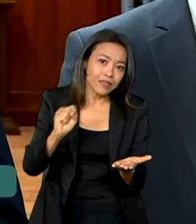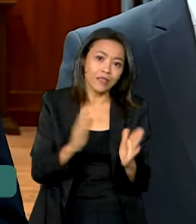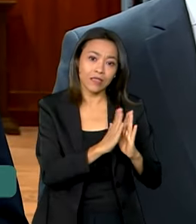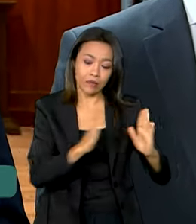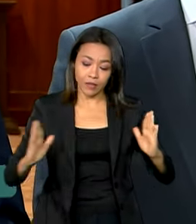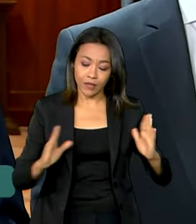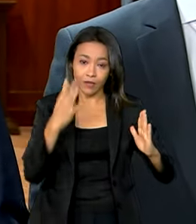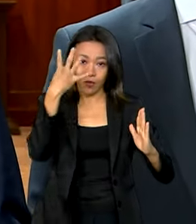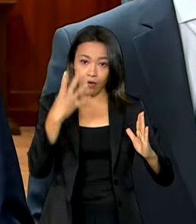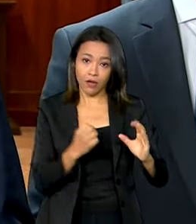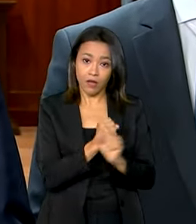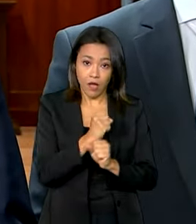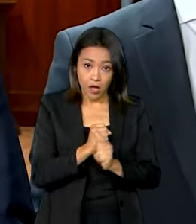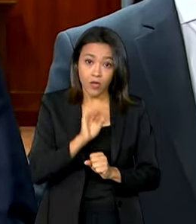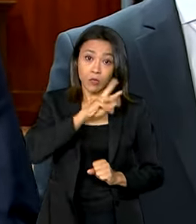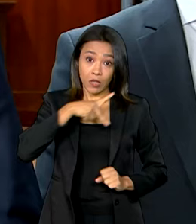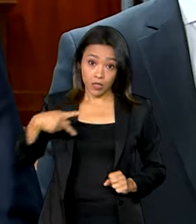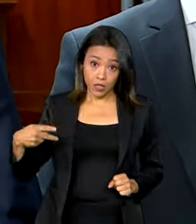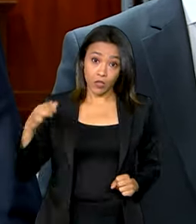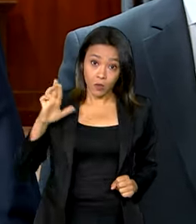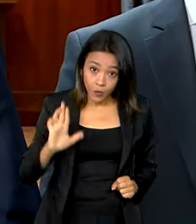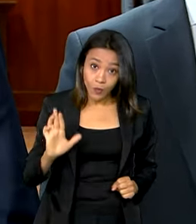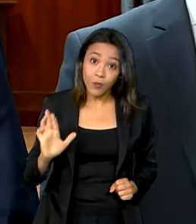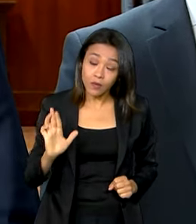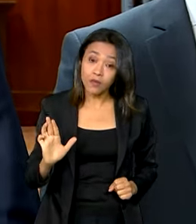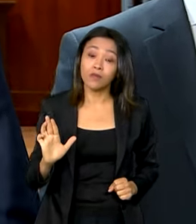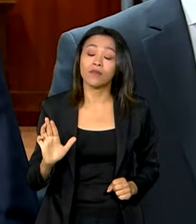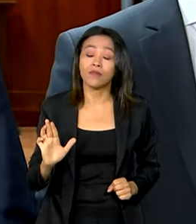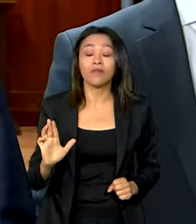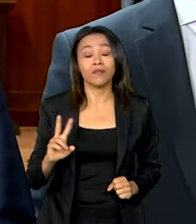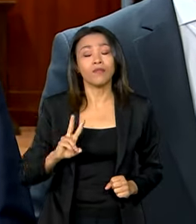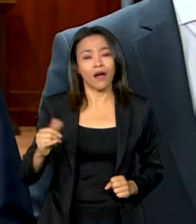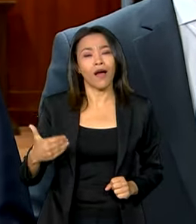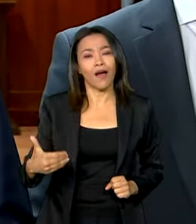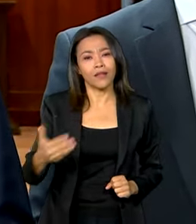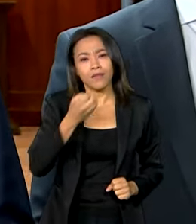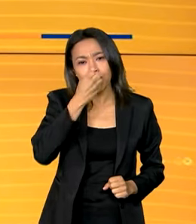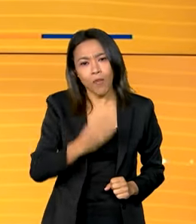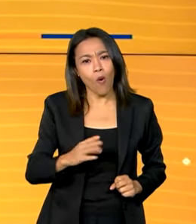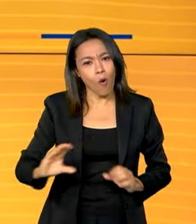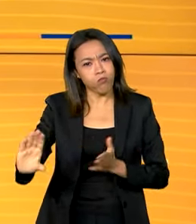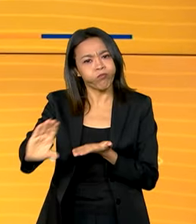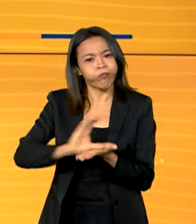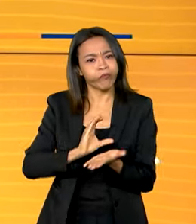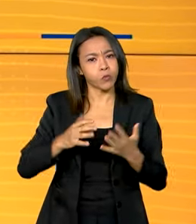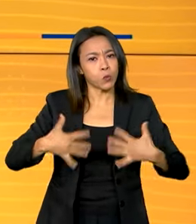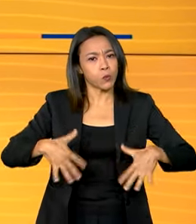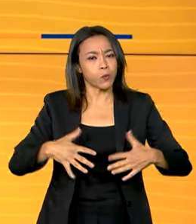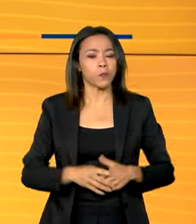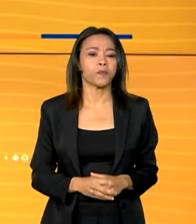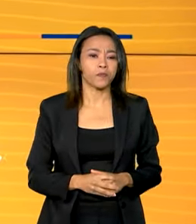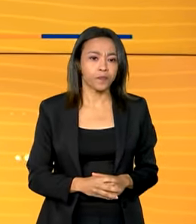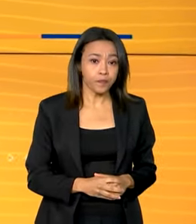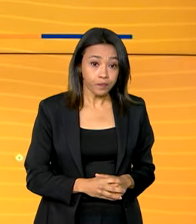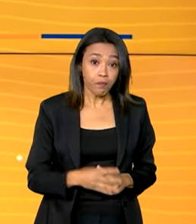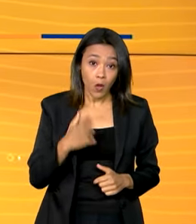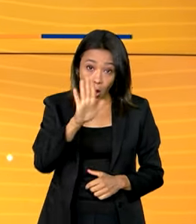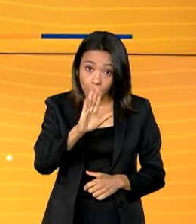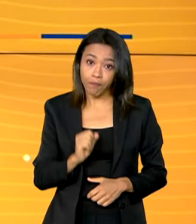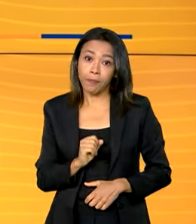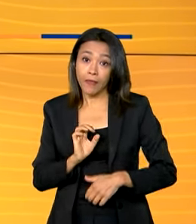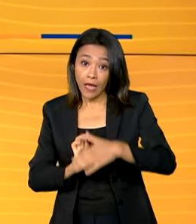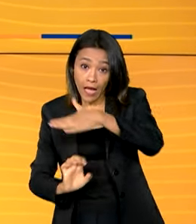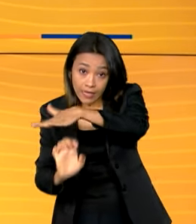presidente Lula é reob tendo o grau de investimento olha as empresas de